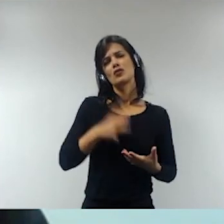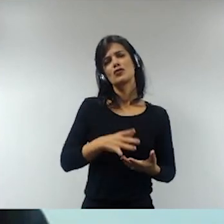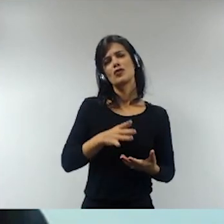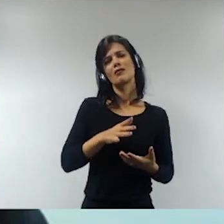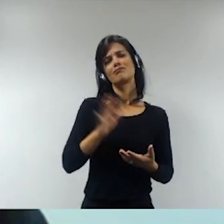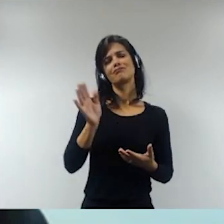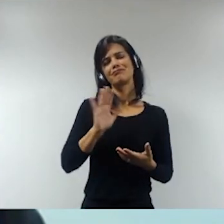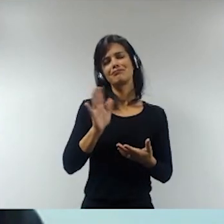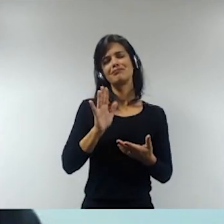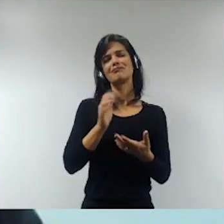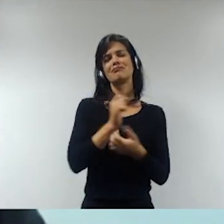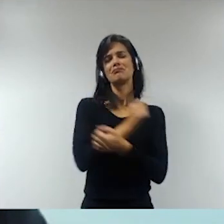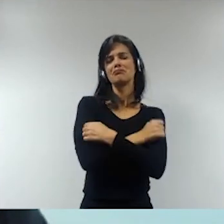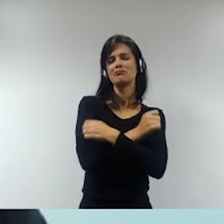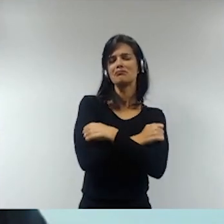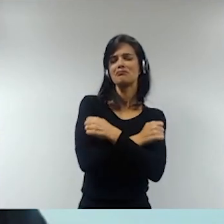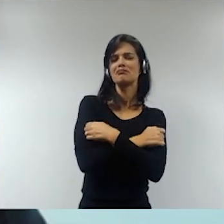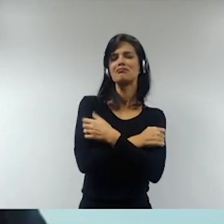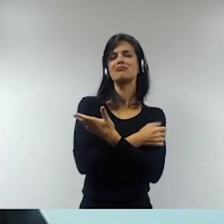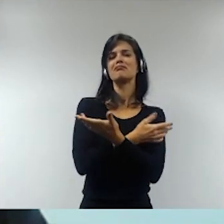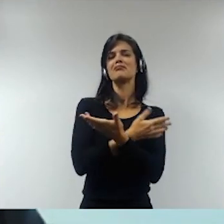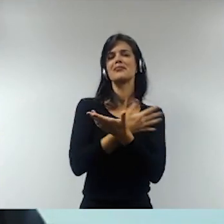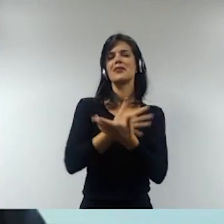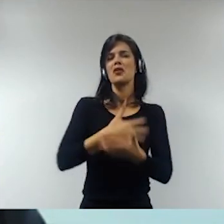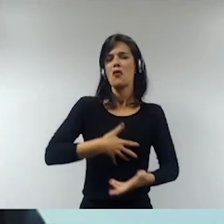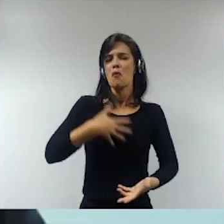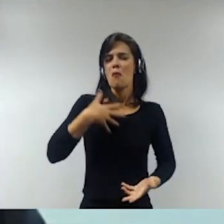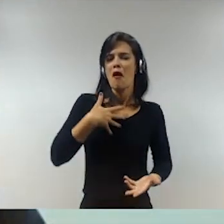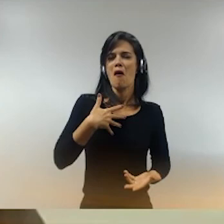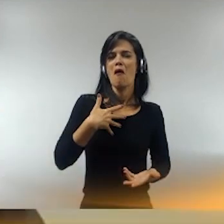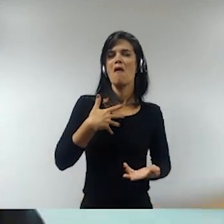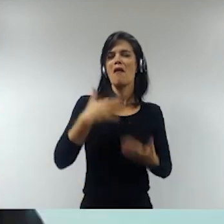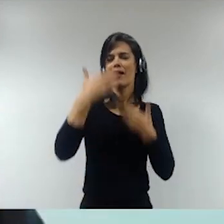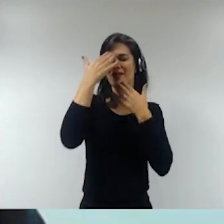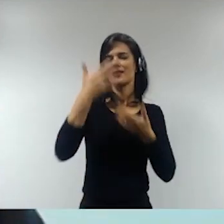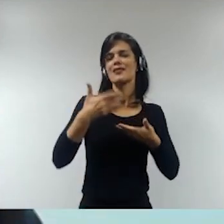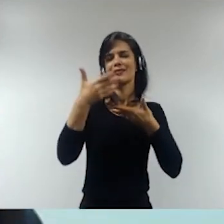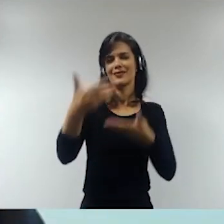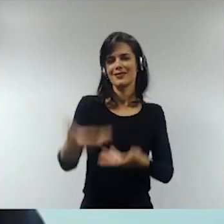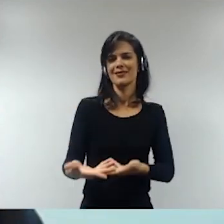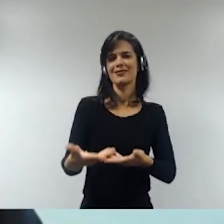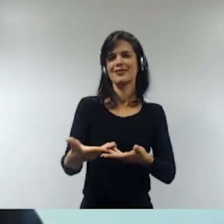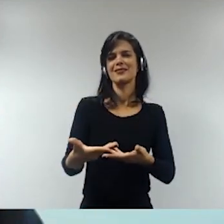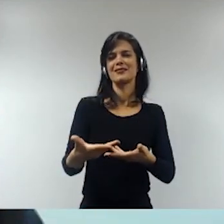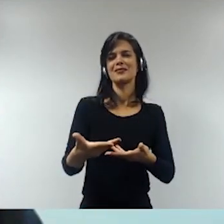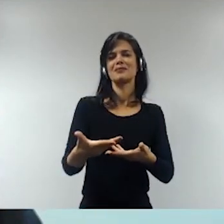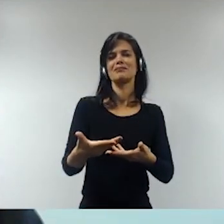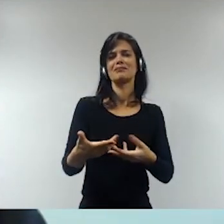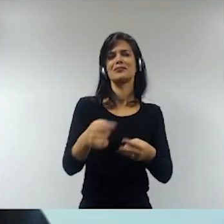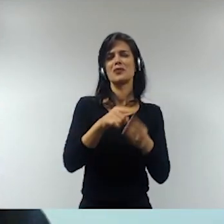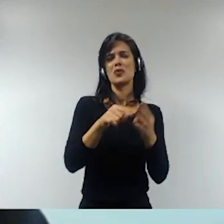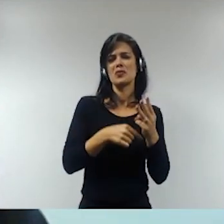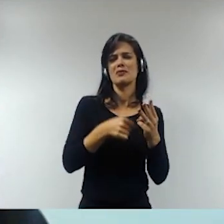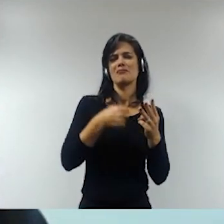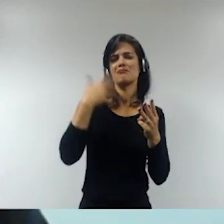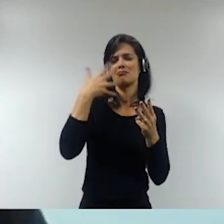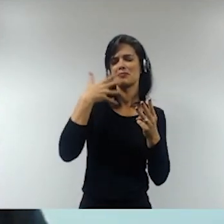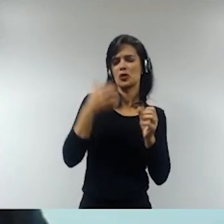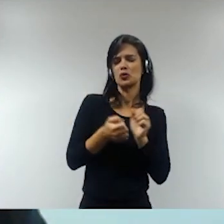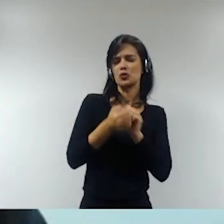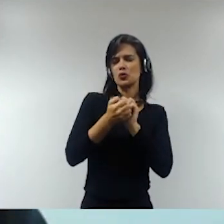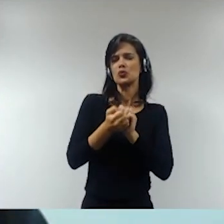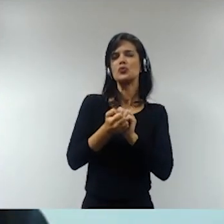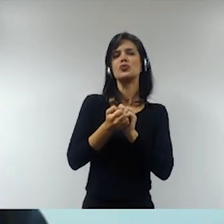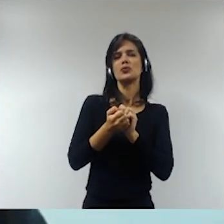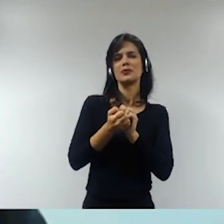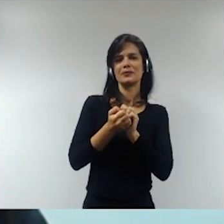agradecer pelo convite, falar que foi uma honra estar aqui com vocês, com a Maria Luciana, com o Bruno, com o Rodolfo, com todos